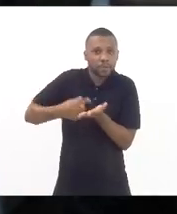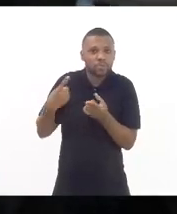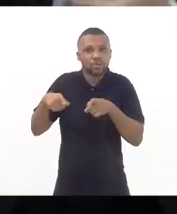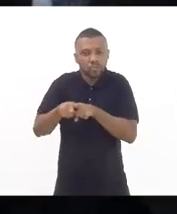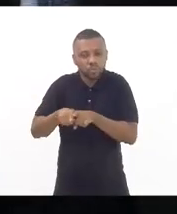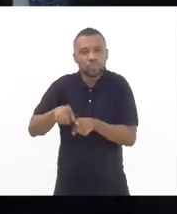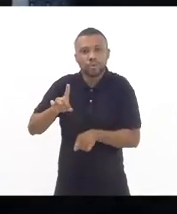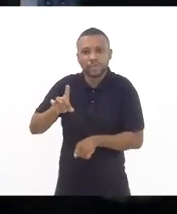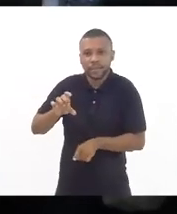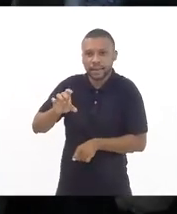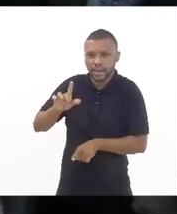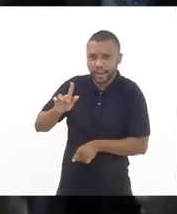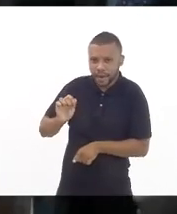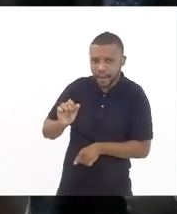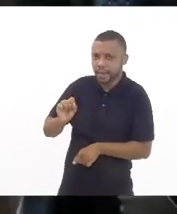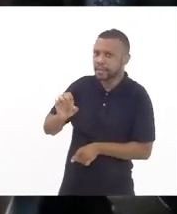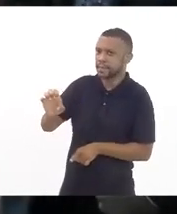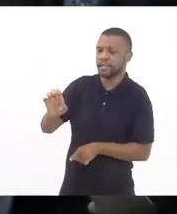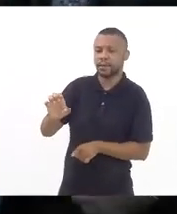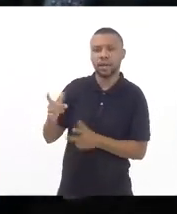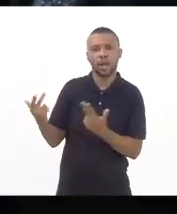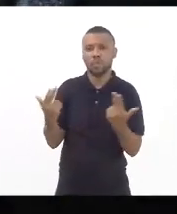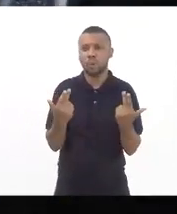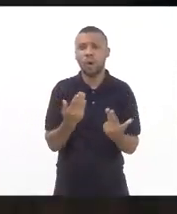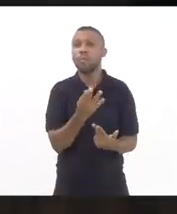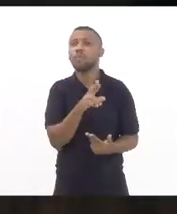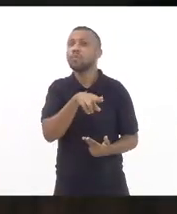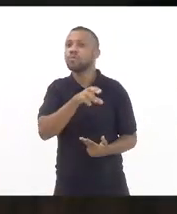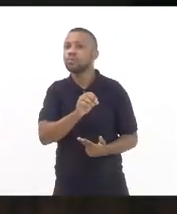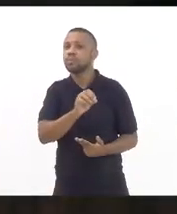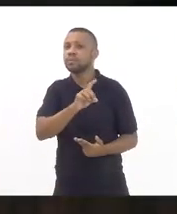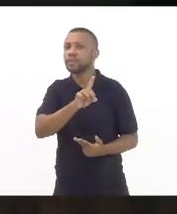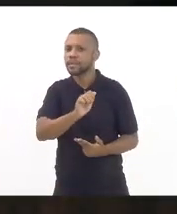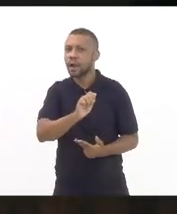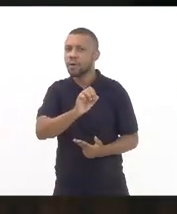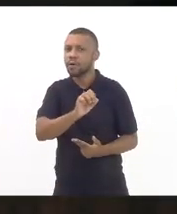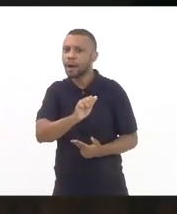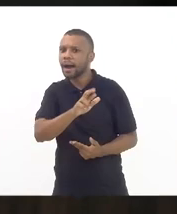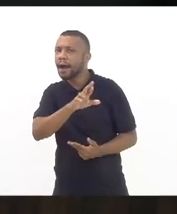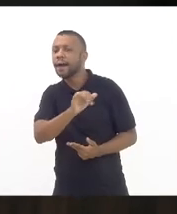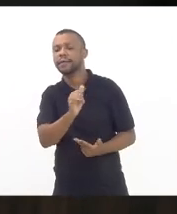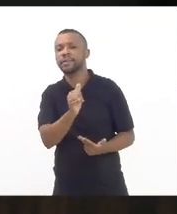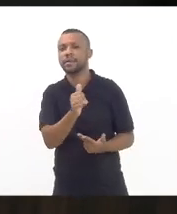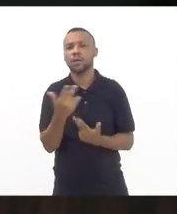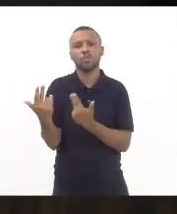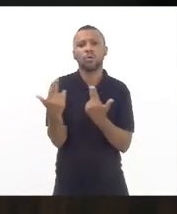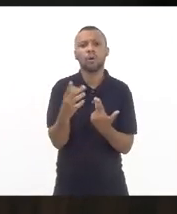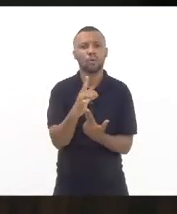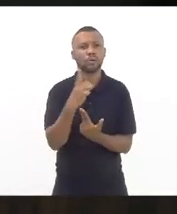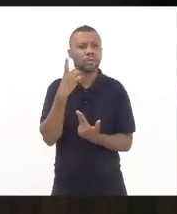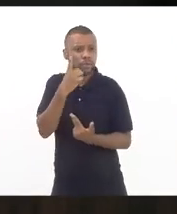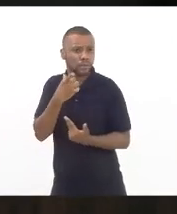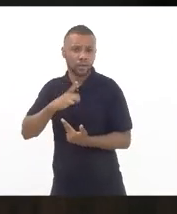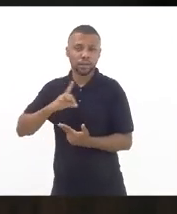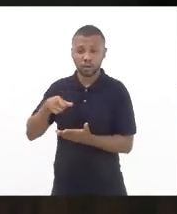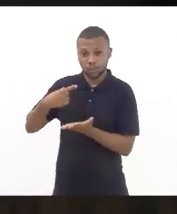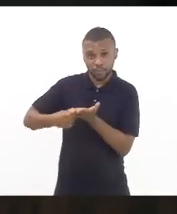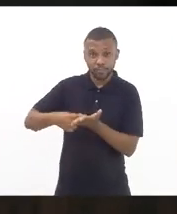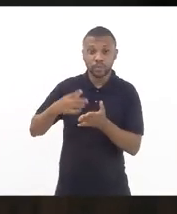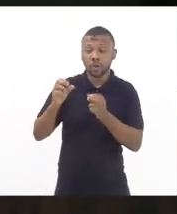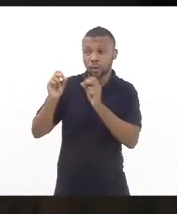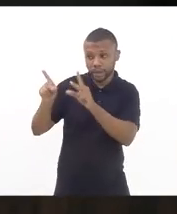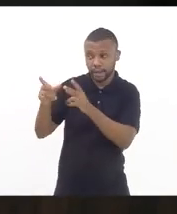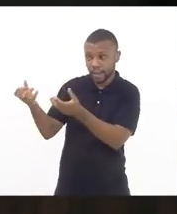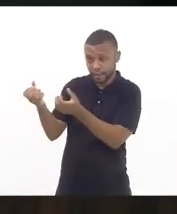Dauari tem e outros deputados aqui têm. Então vamos lá. Recebe as emendas. Nós vamos ter 24 horas para discutir